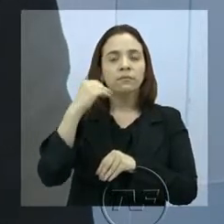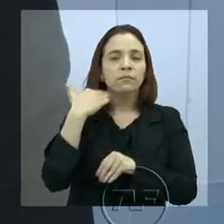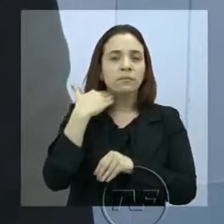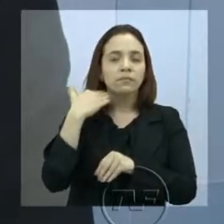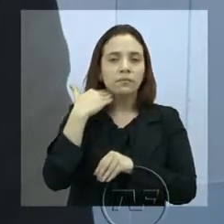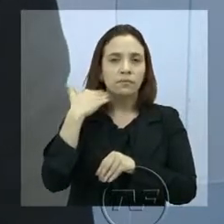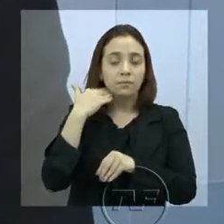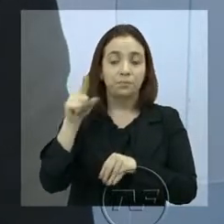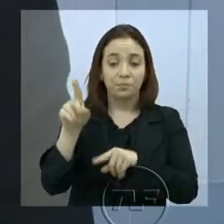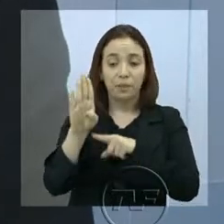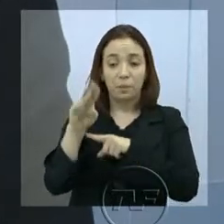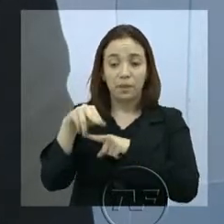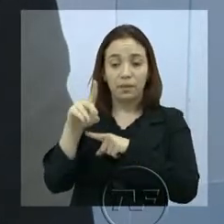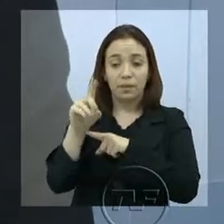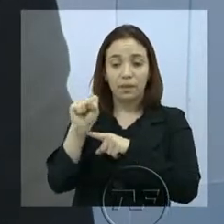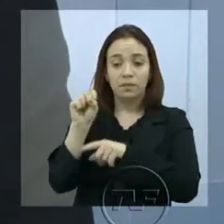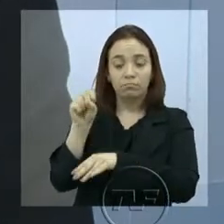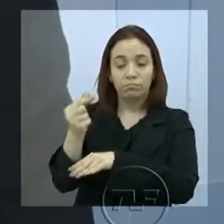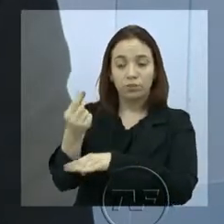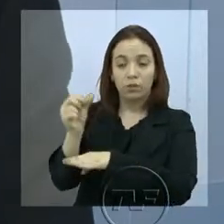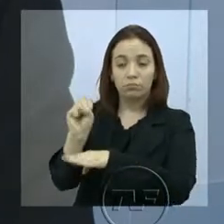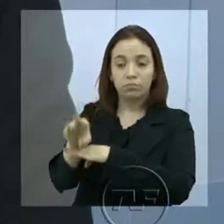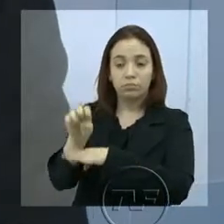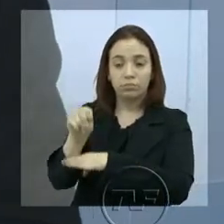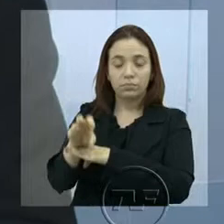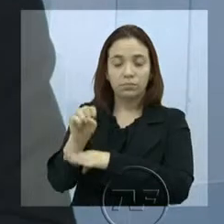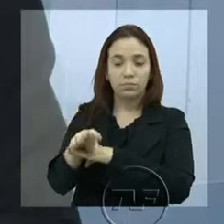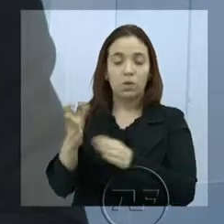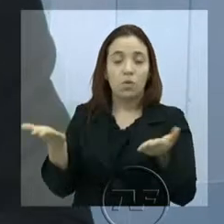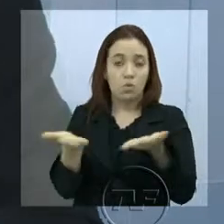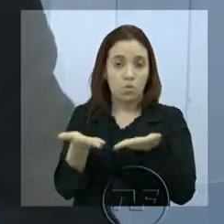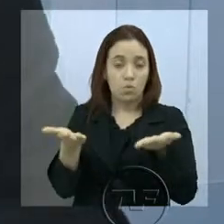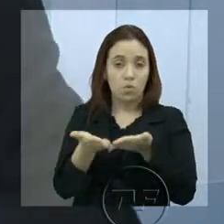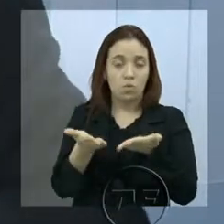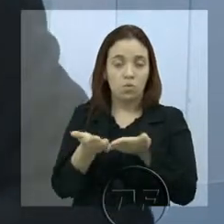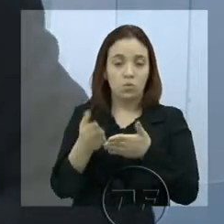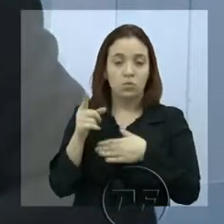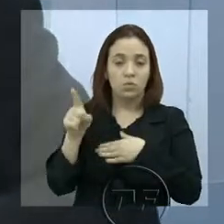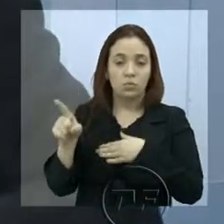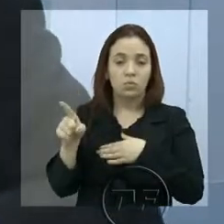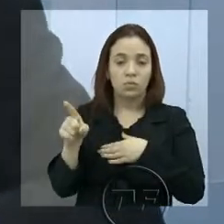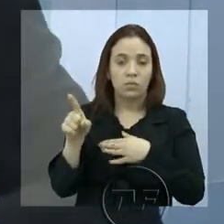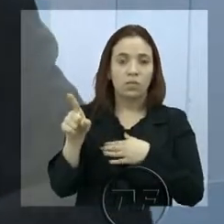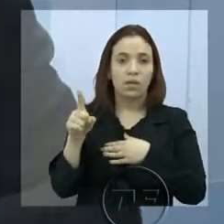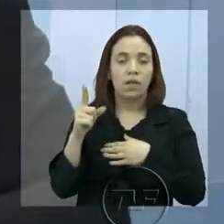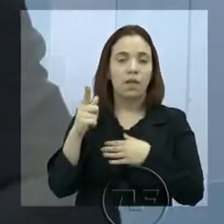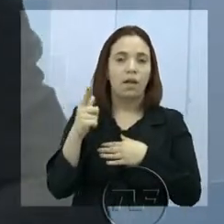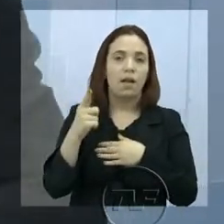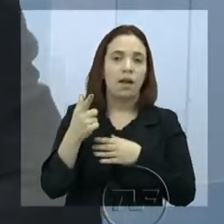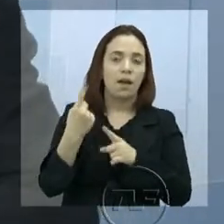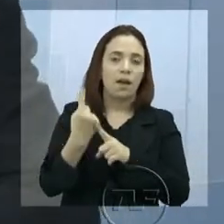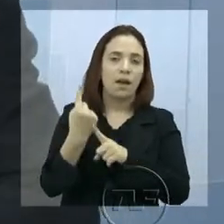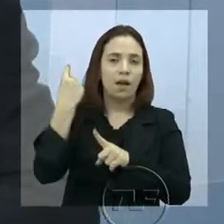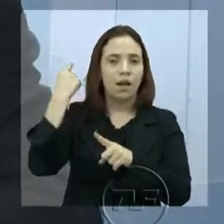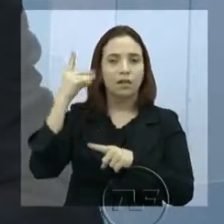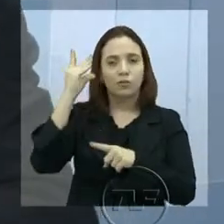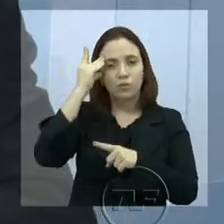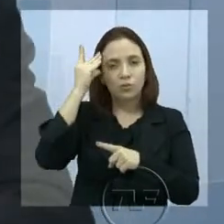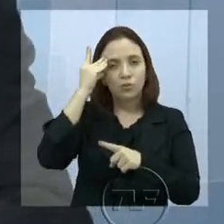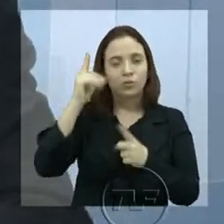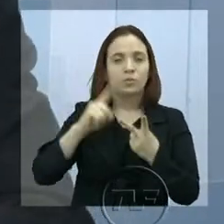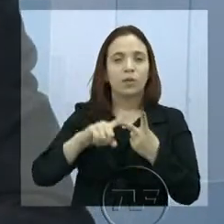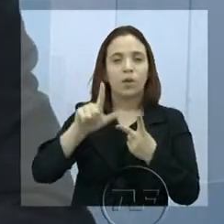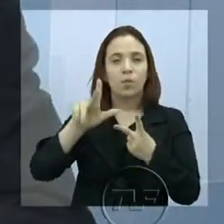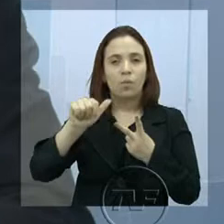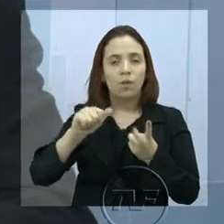nota que o BNDES hoje é uma instituição que literalmente não tem a mesma função que teve nos governos Lula, Dilma e